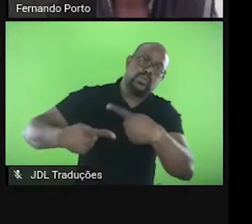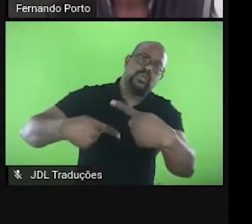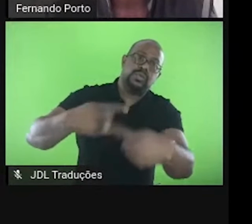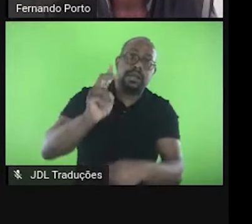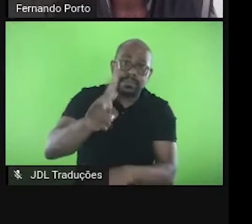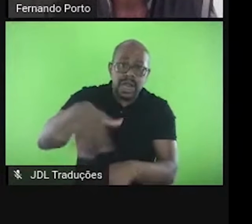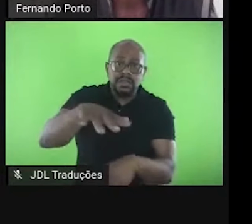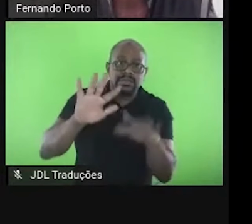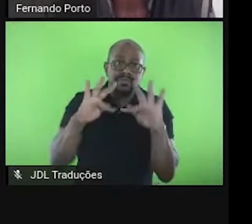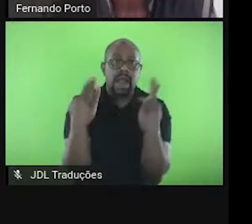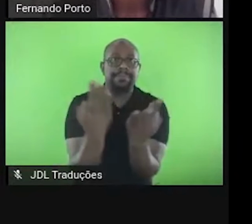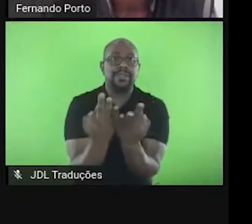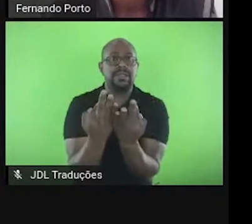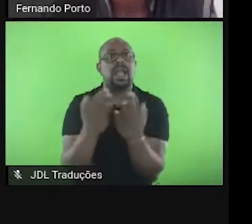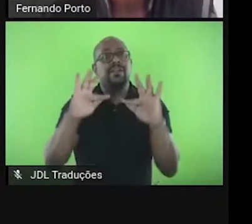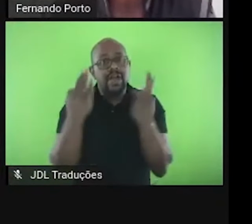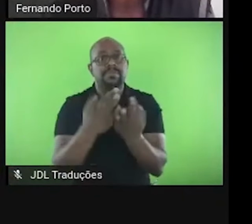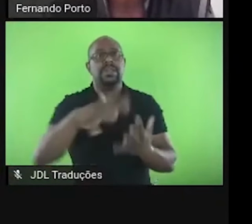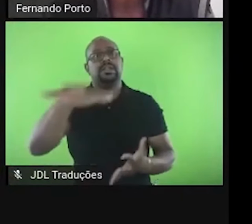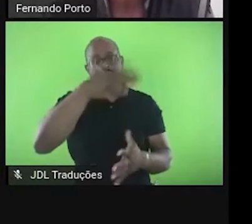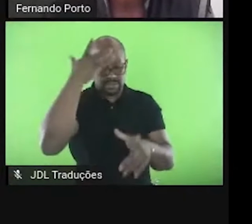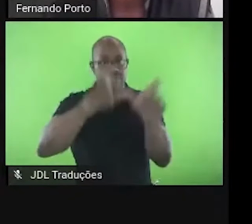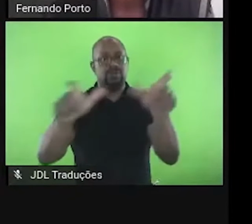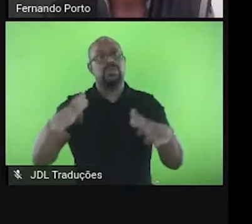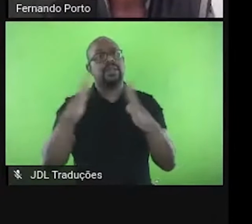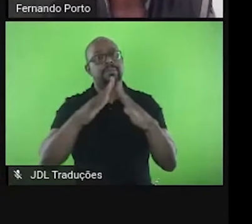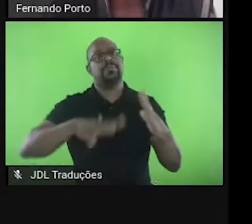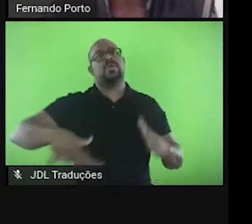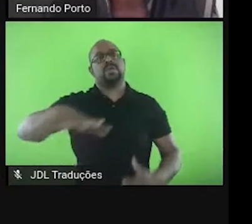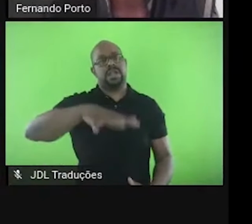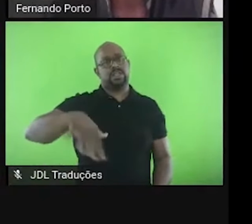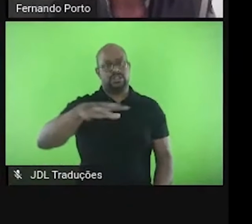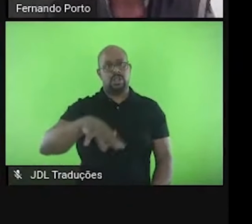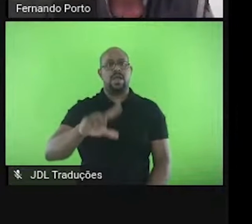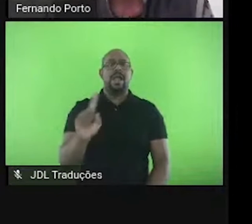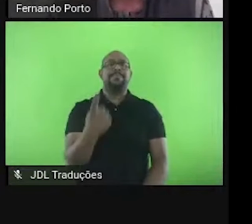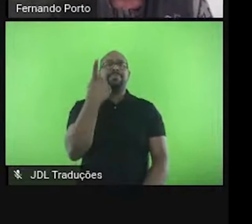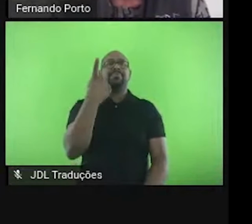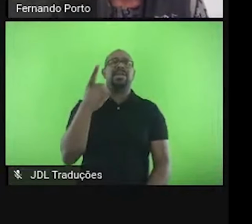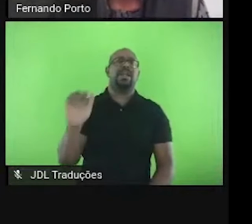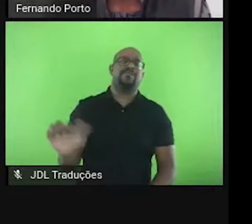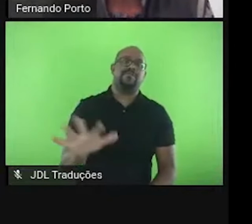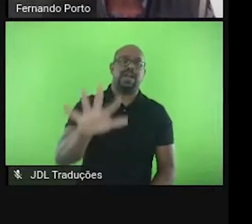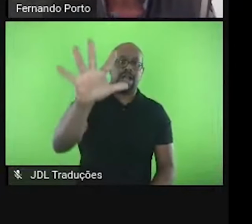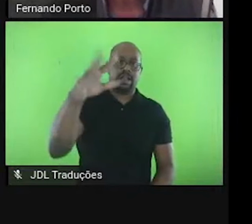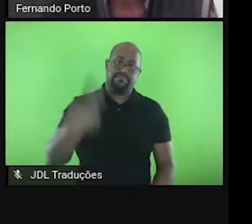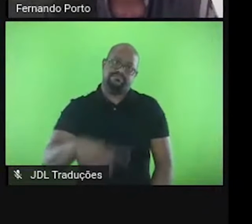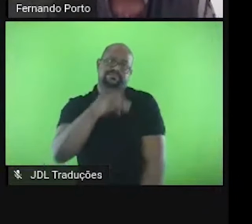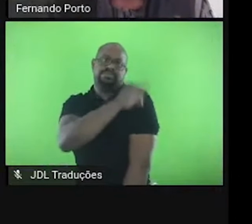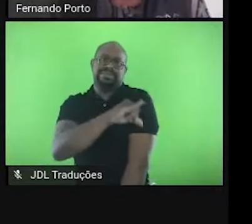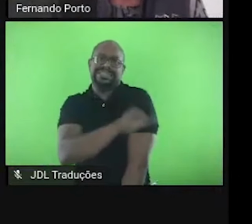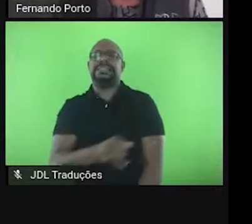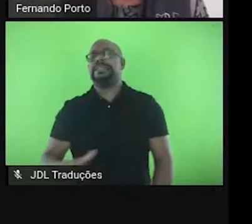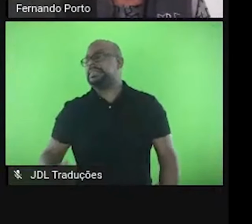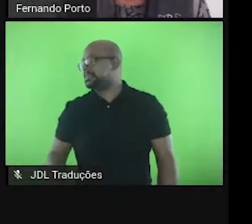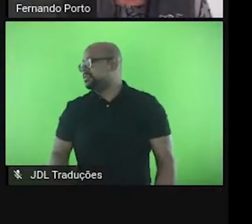família, da família das pessoas que moram naquela região. A primeira favela carioca que, além de tantas violências